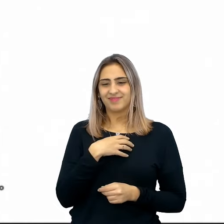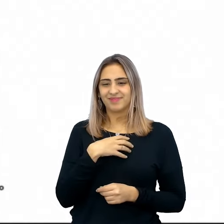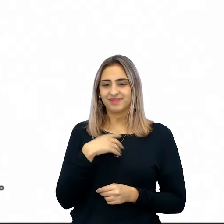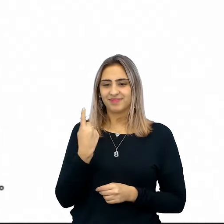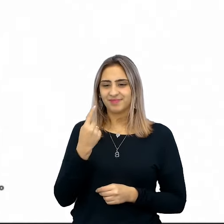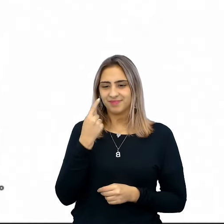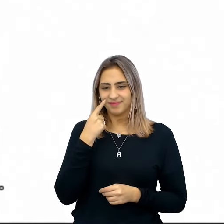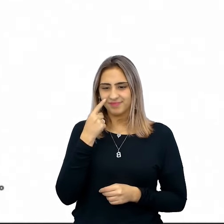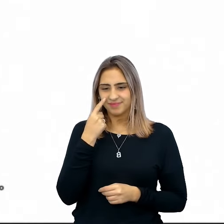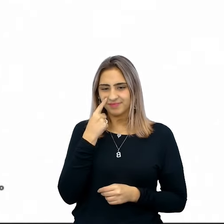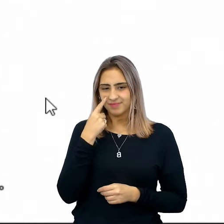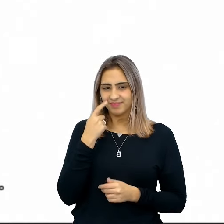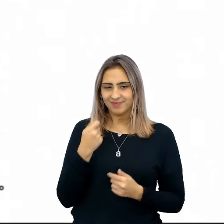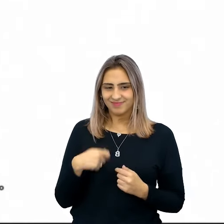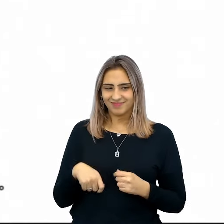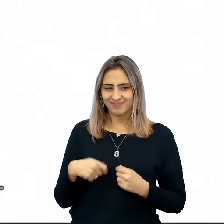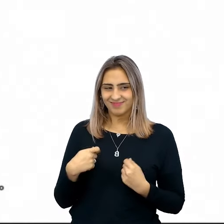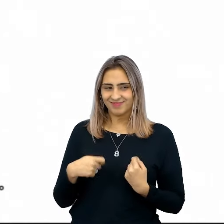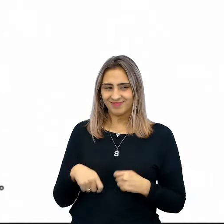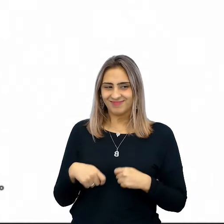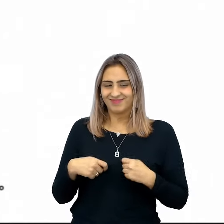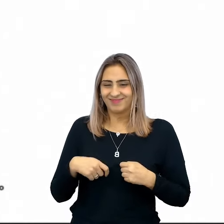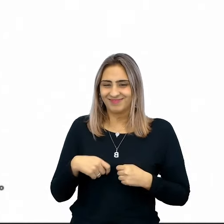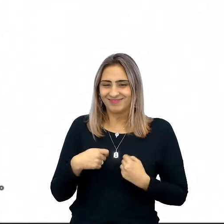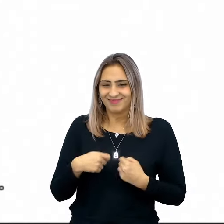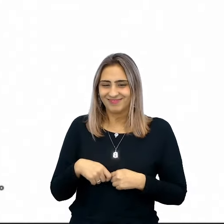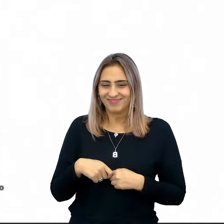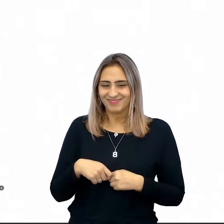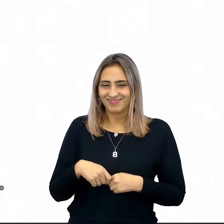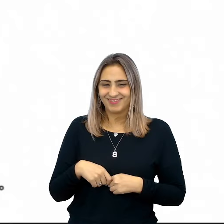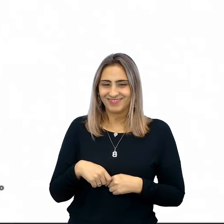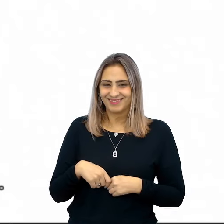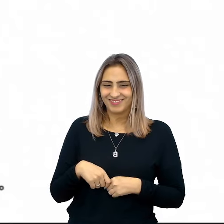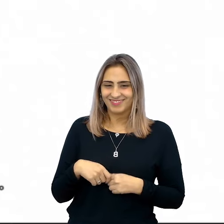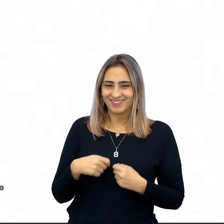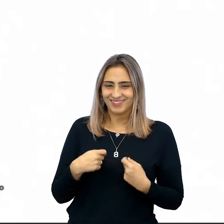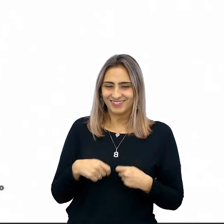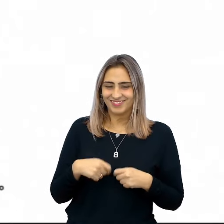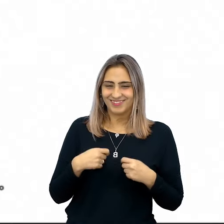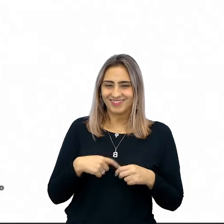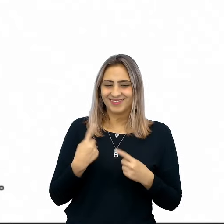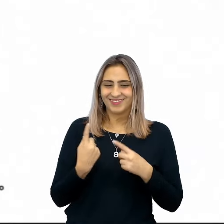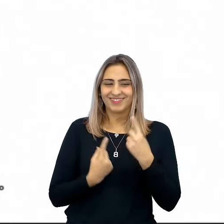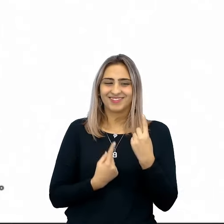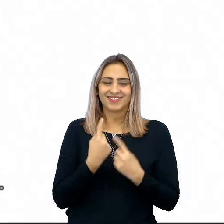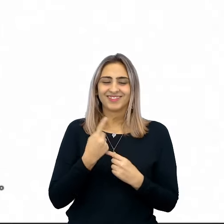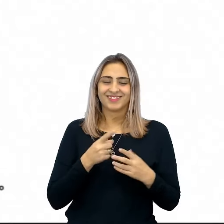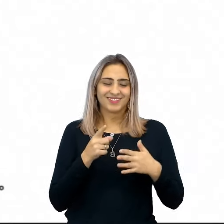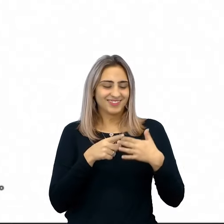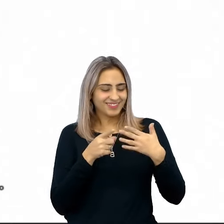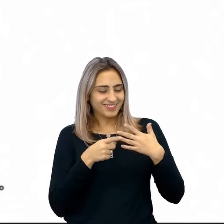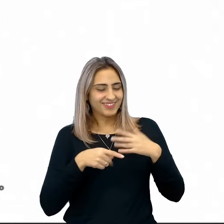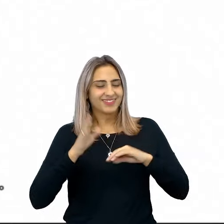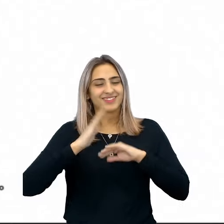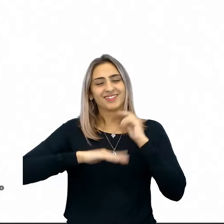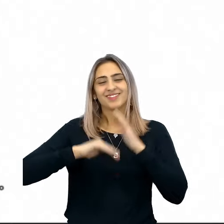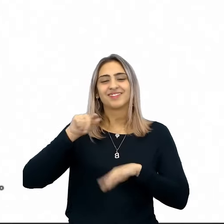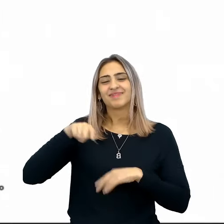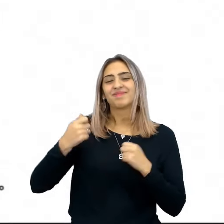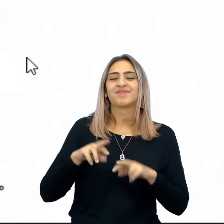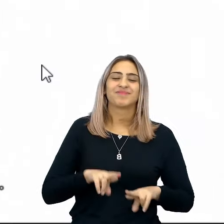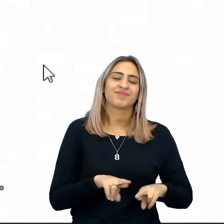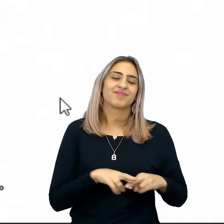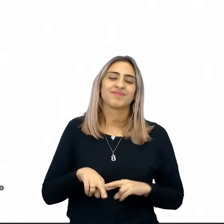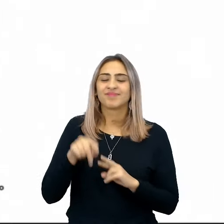essa análise lá no CAED para ver como que está a sua turma, em quais habilidades você tem que